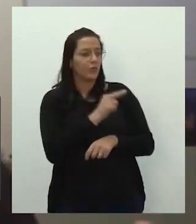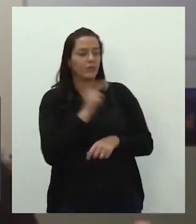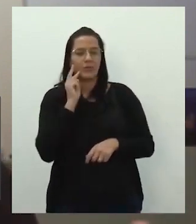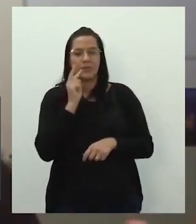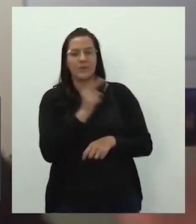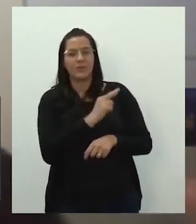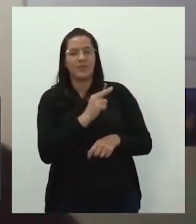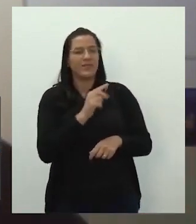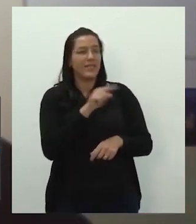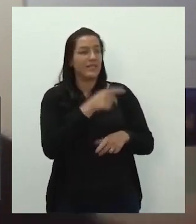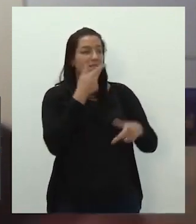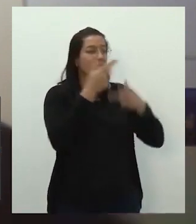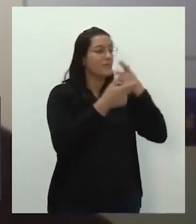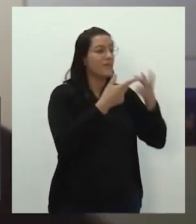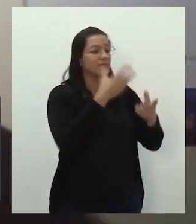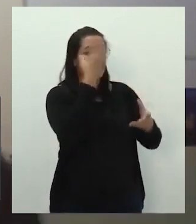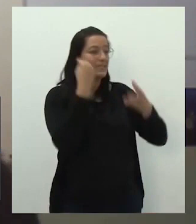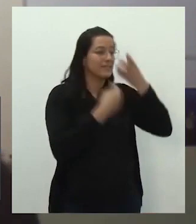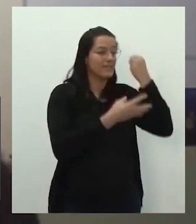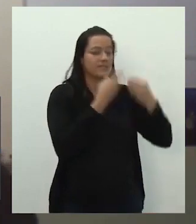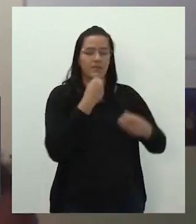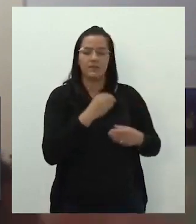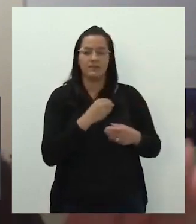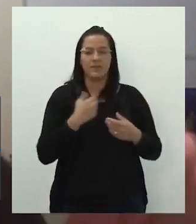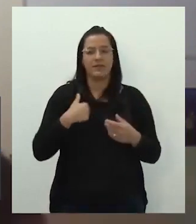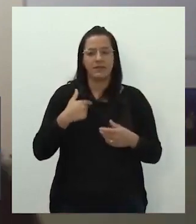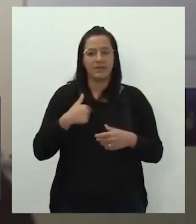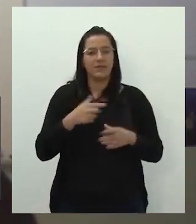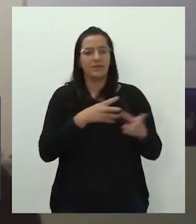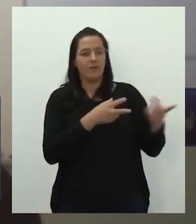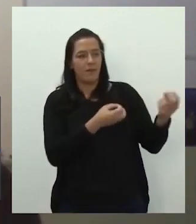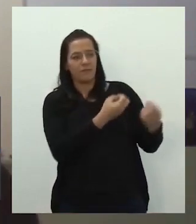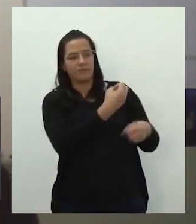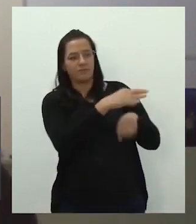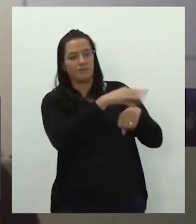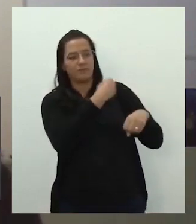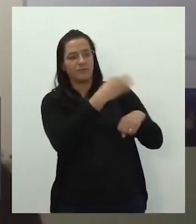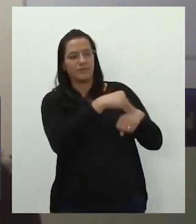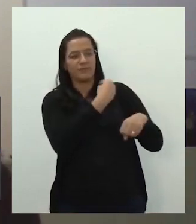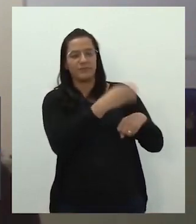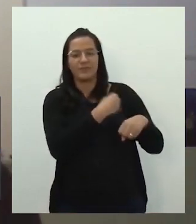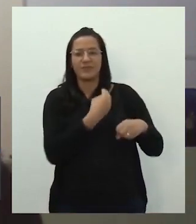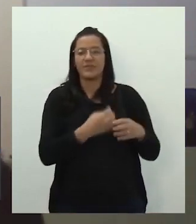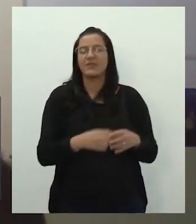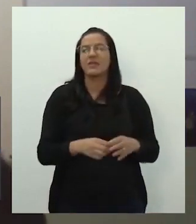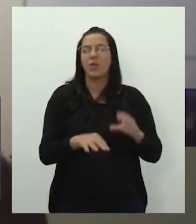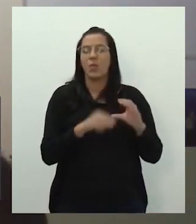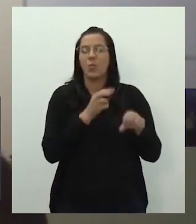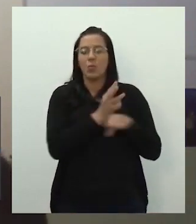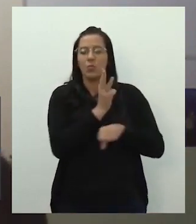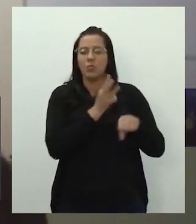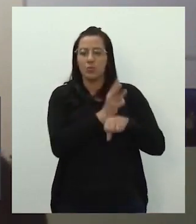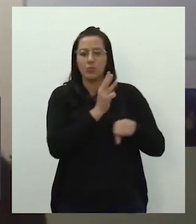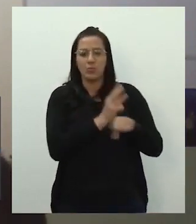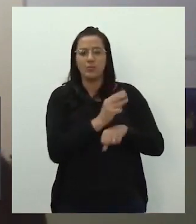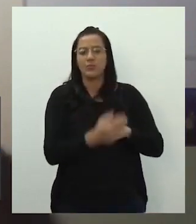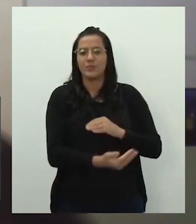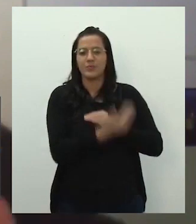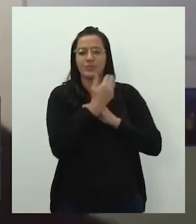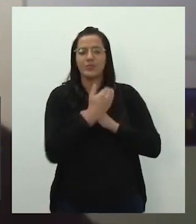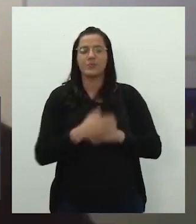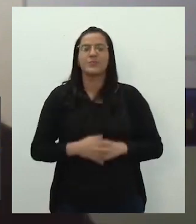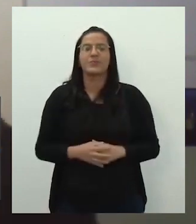vai comentando aqui comigo, não esquece de falar isso, esquece de falar aquilo, né? Eu vou olhando aqui no WhatsApp aqui para ver se eu não estou esquecendo de falar